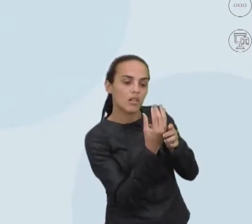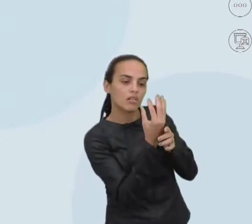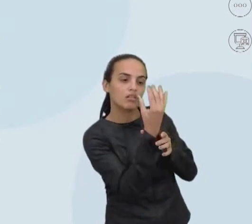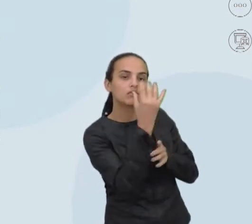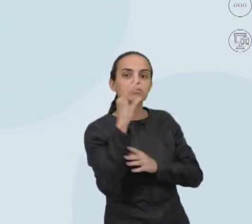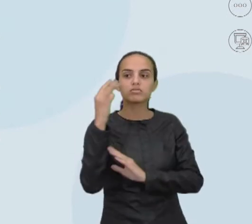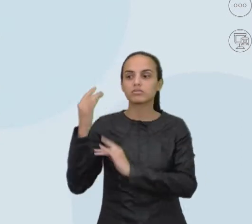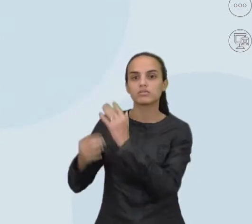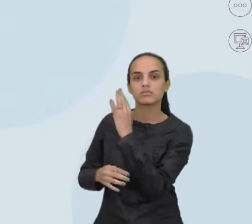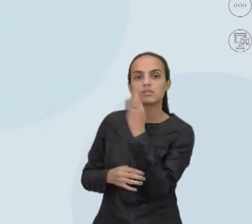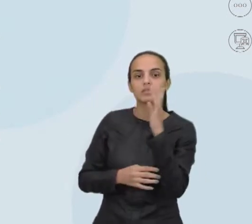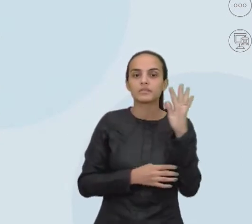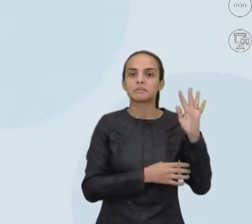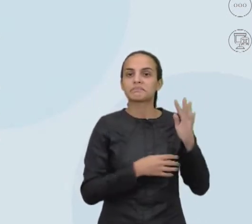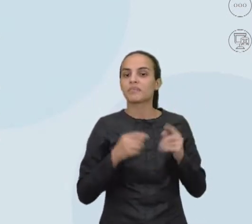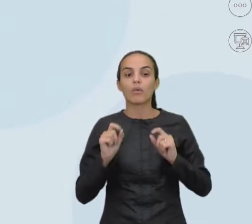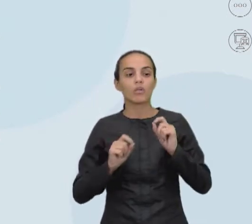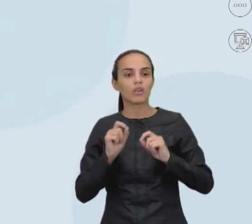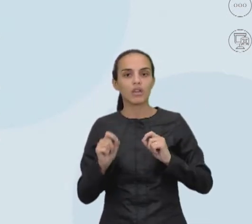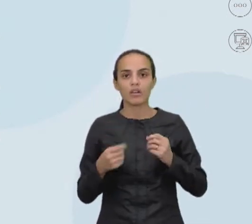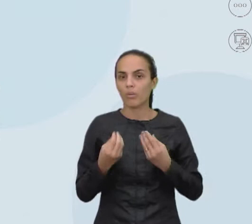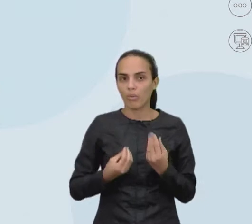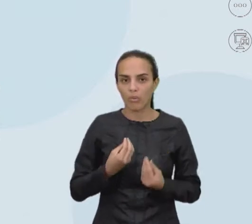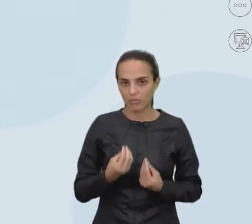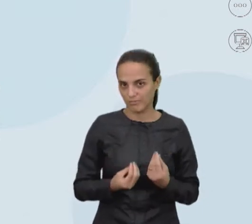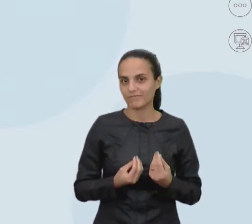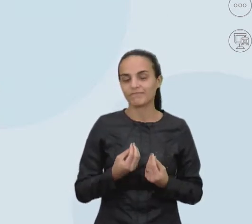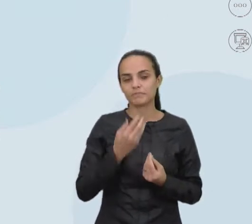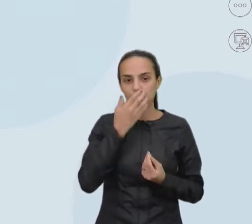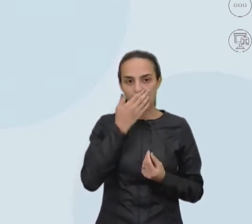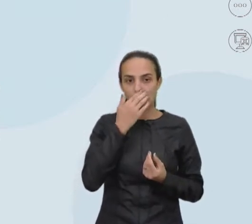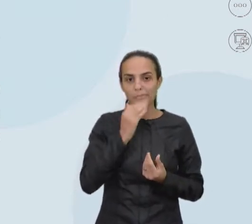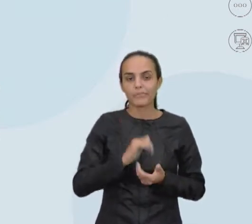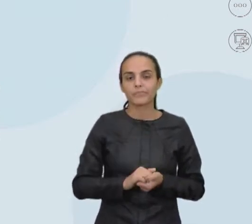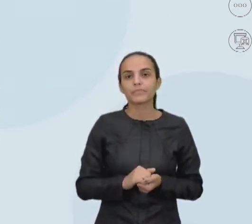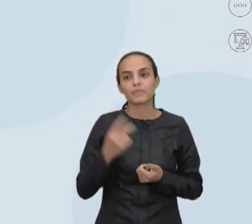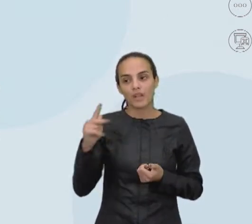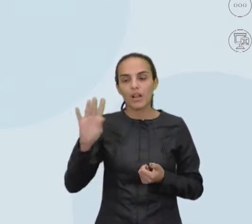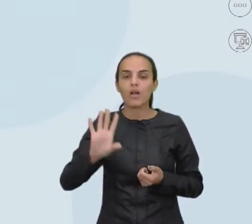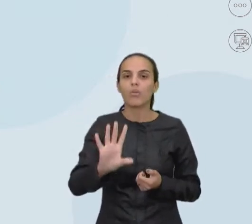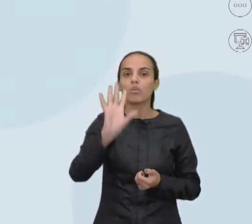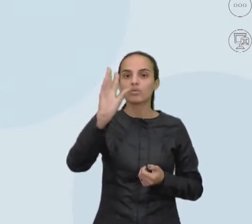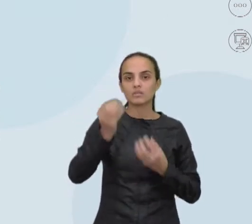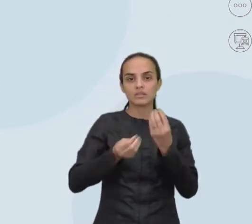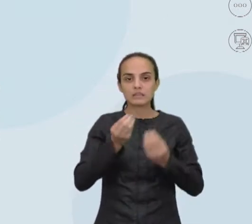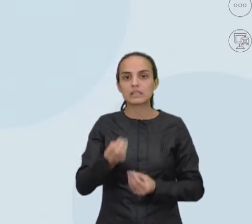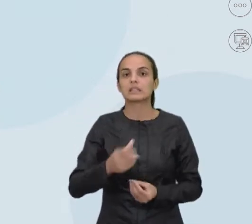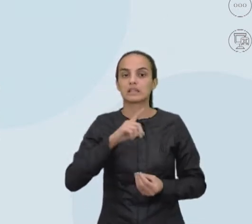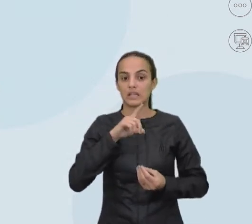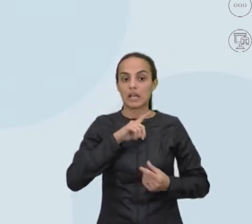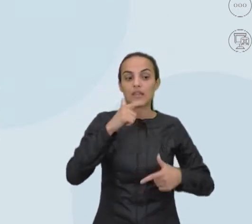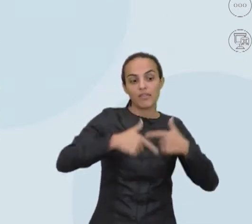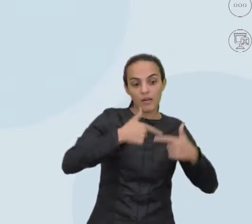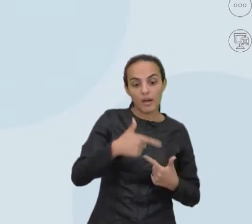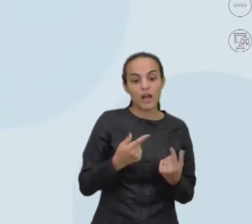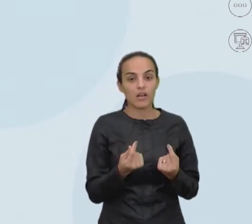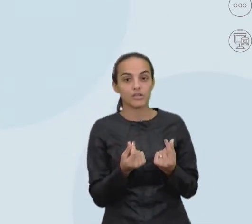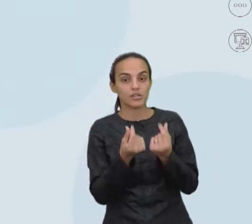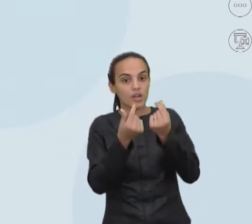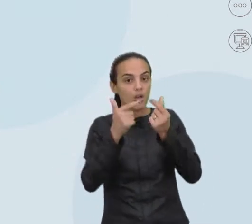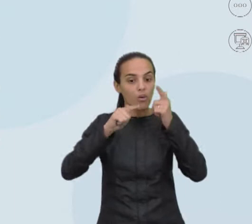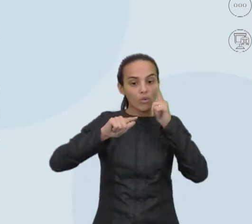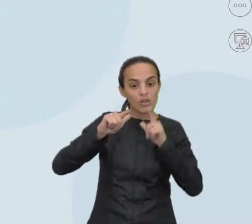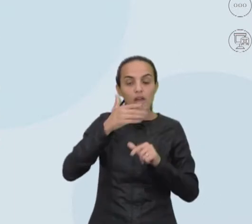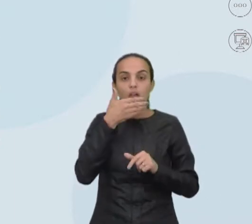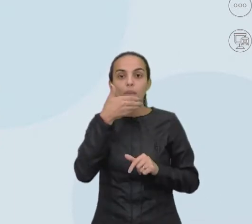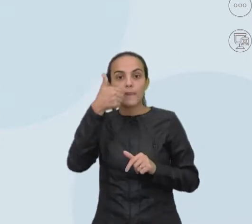onde é que estão nossos plantios agrícolas? Né? Estão no interior, então onde eles acontecem geram emprego, renda,